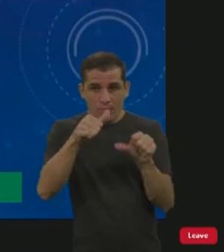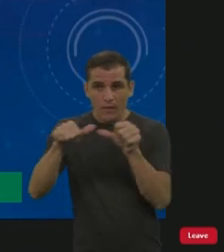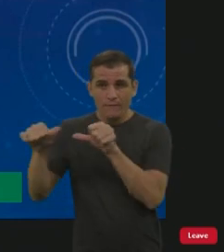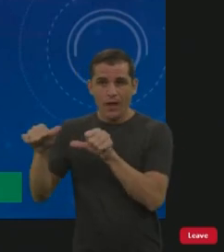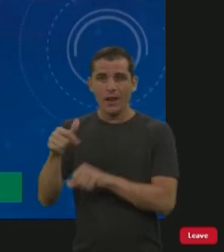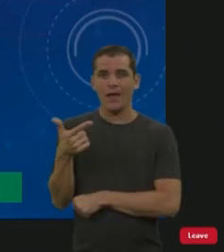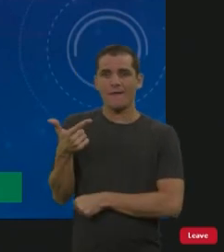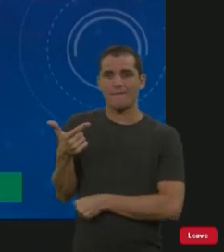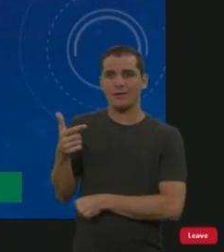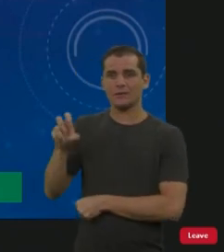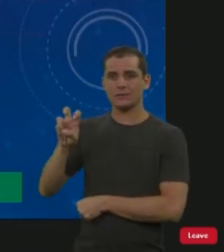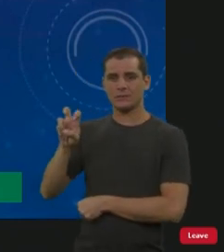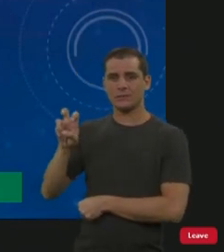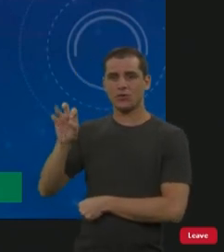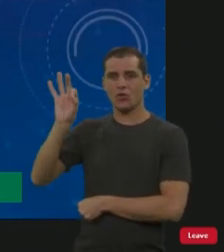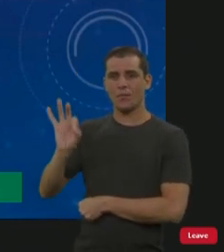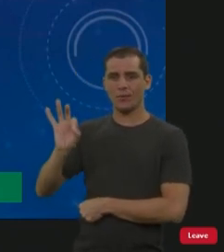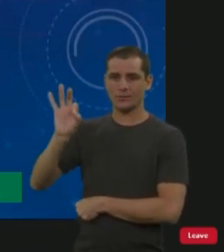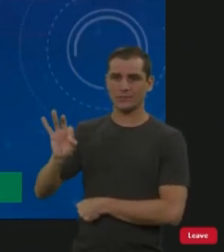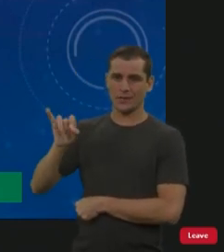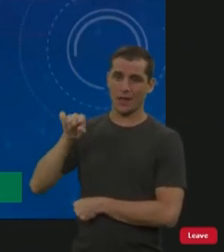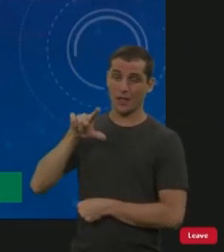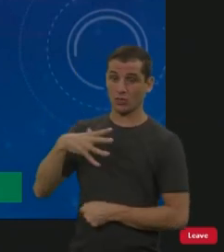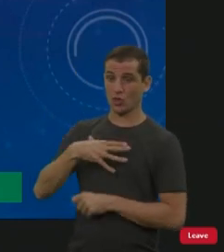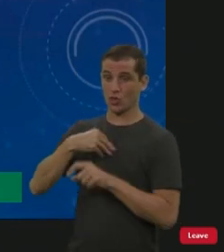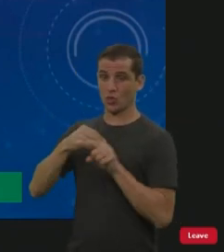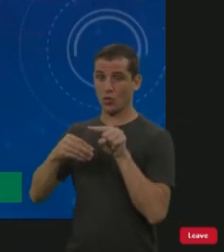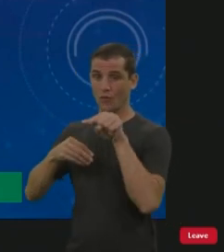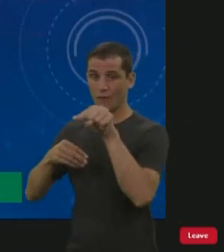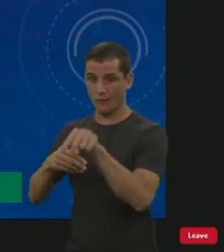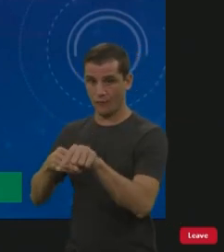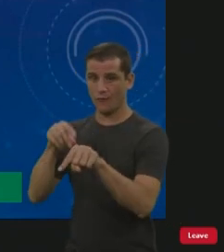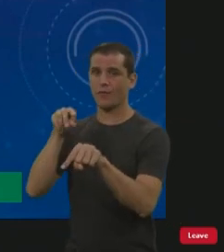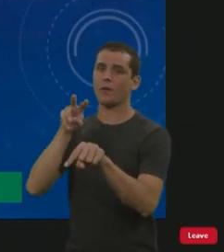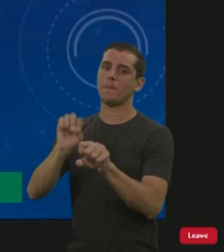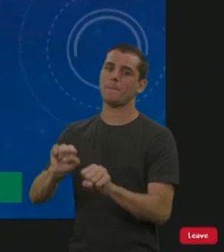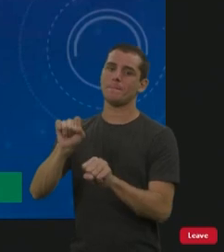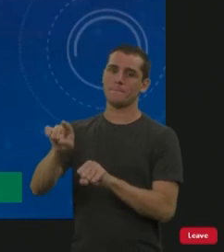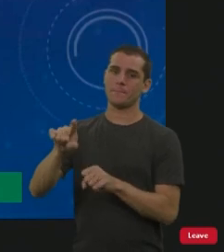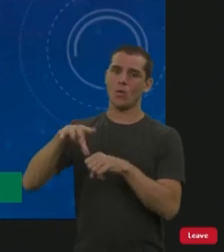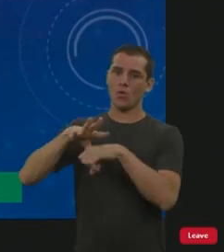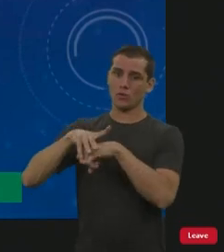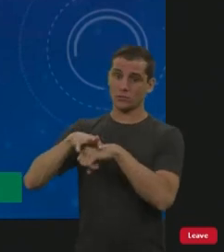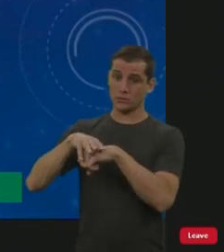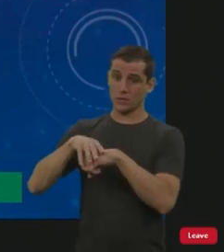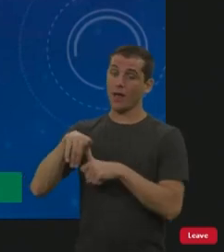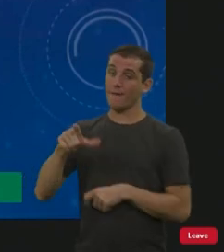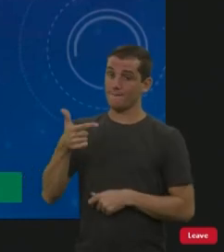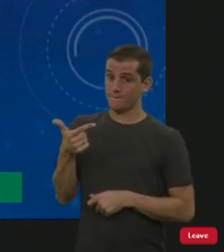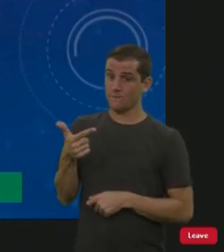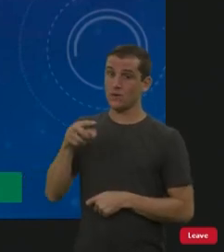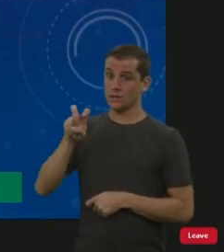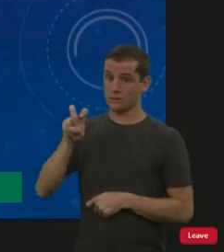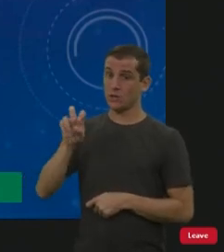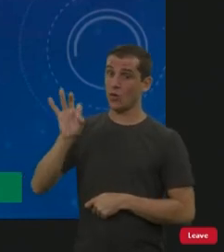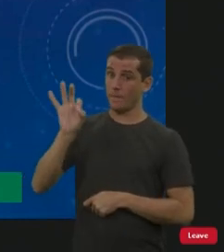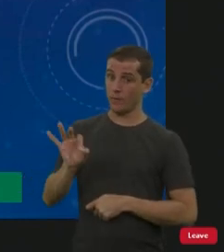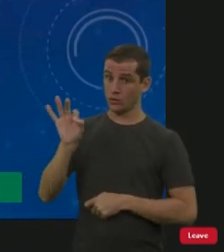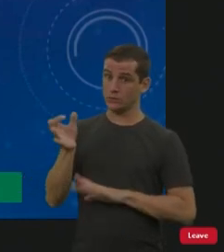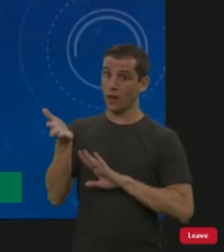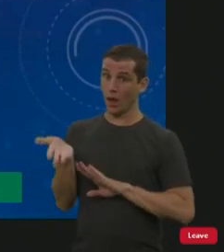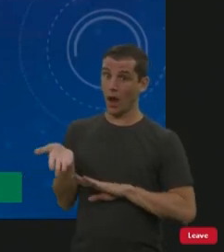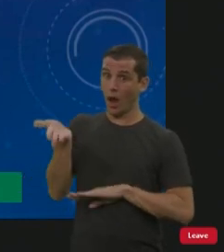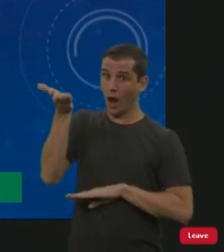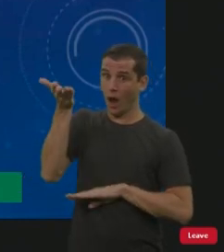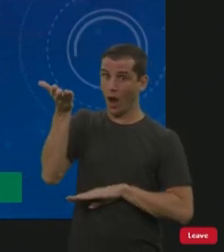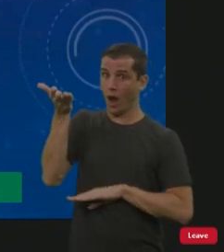Tá? É importante frisar para as famílias que 25% é um risco altíssimo de recorrência. É uma questão que a gente